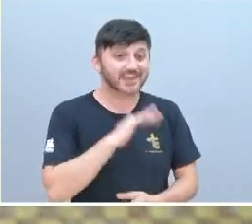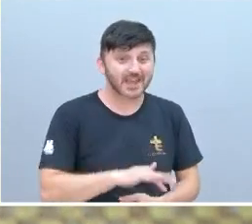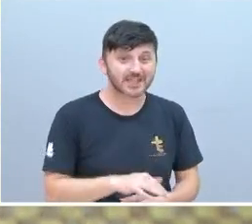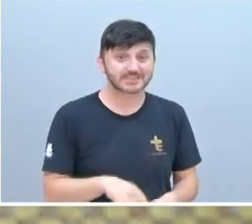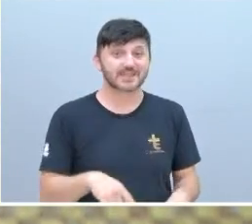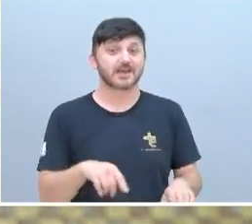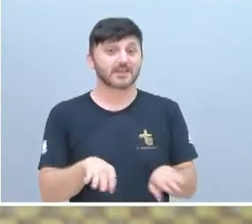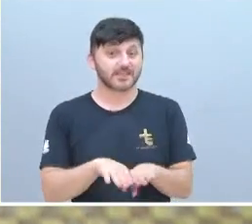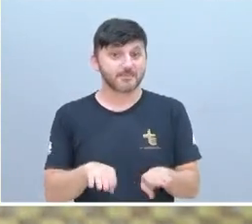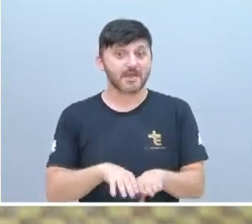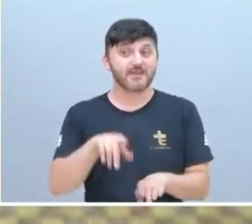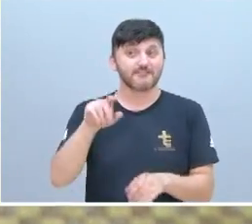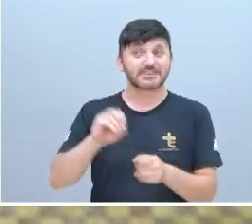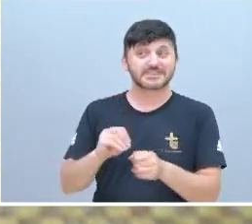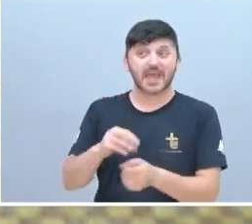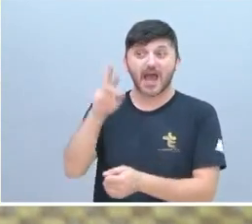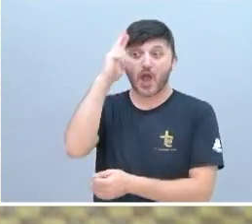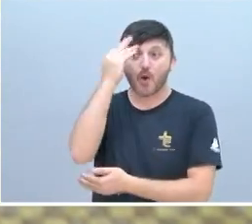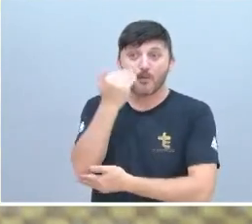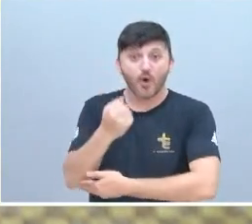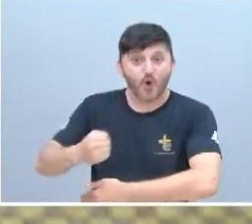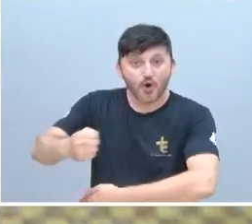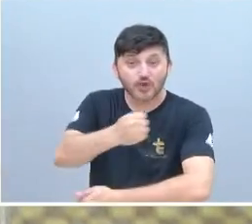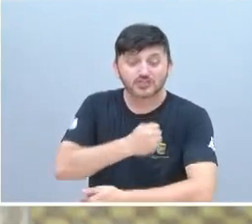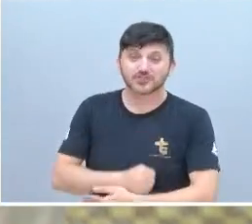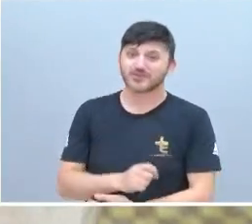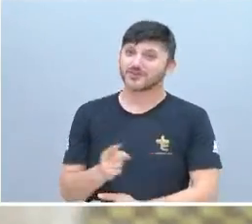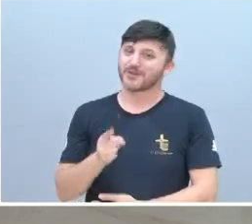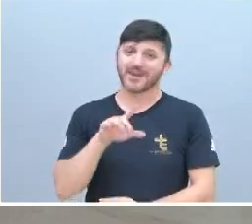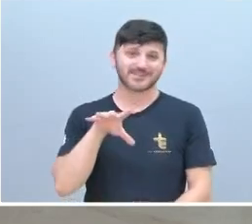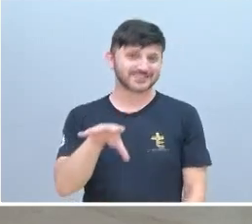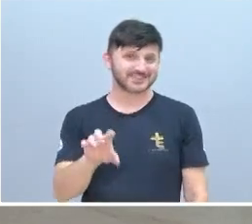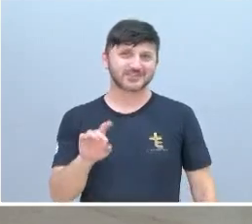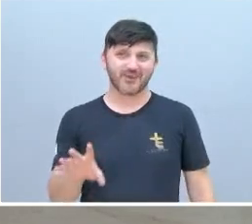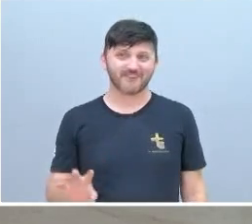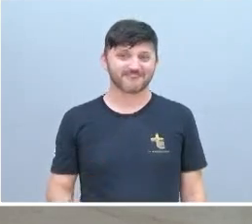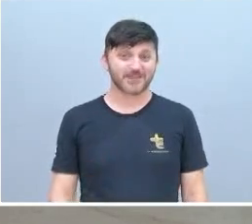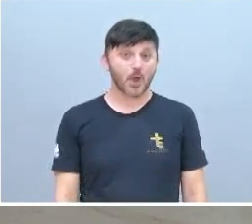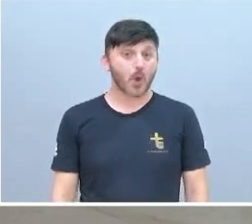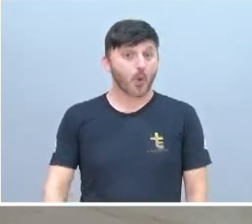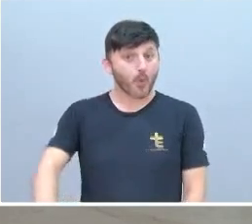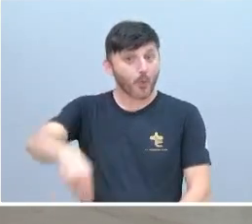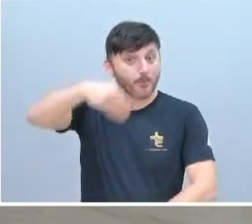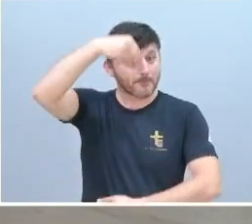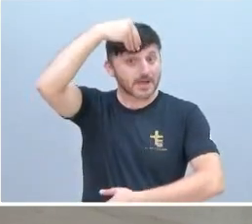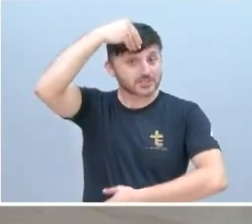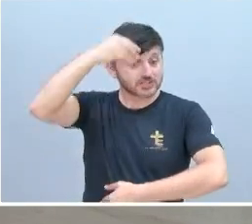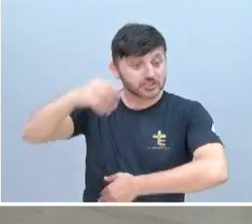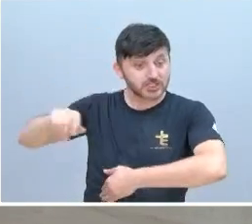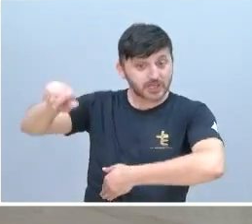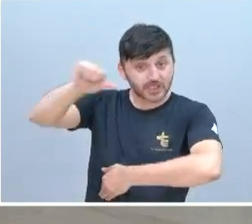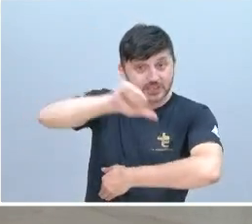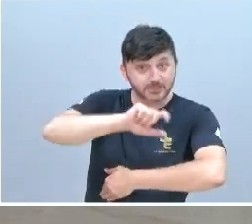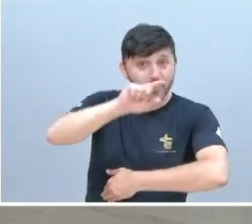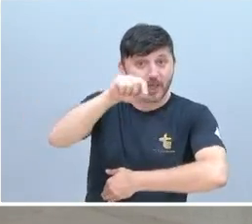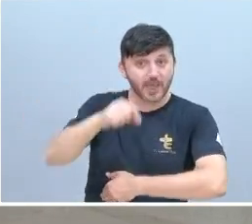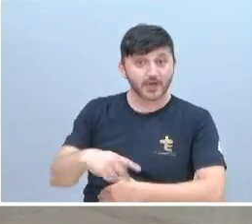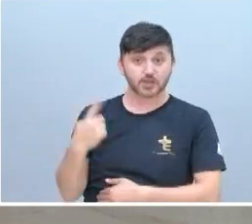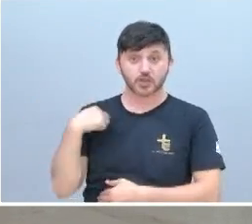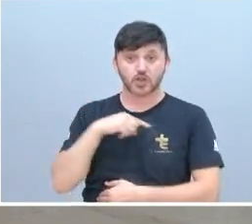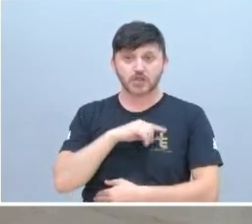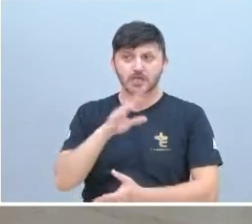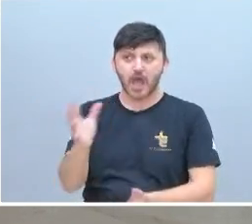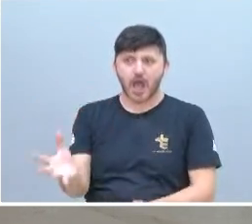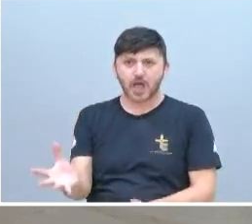Não é isso. O batismo provoca um caráter indelével em nós, é